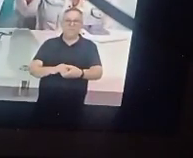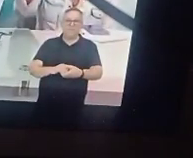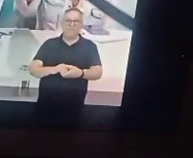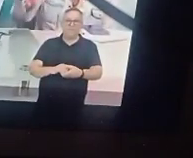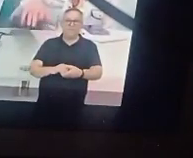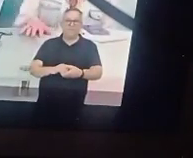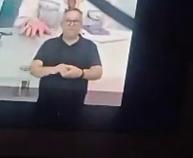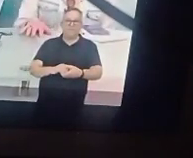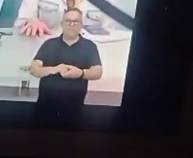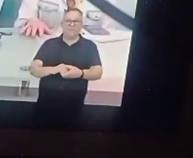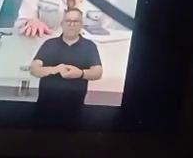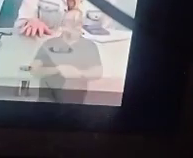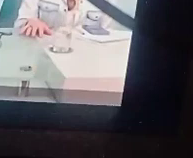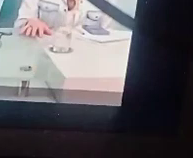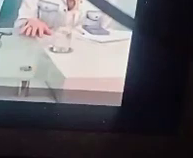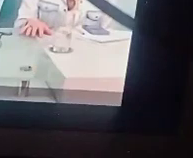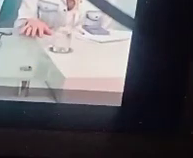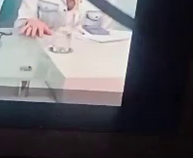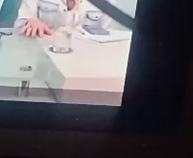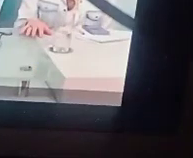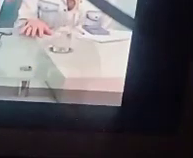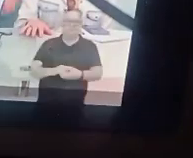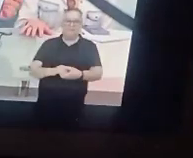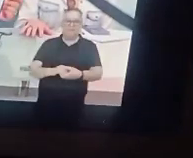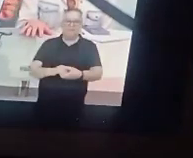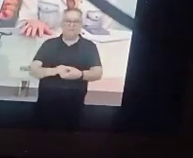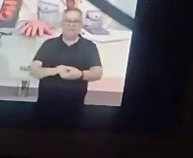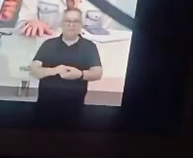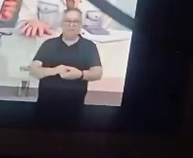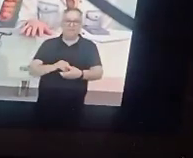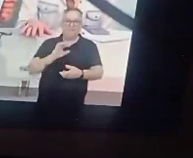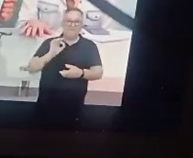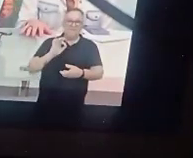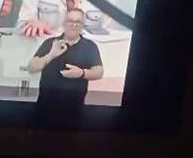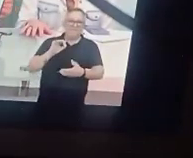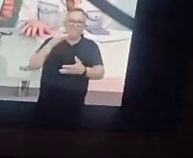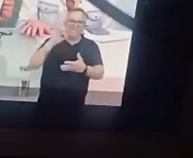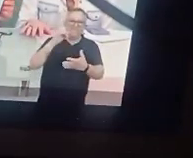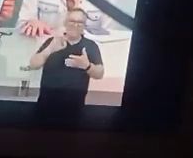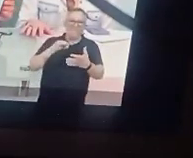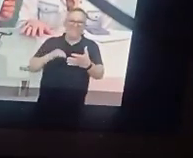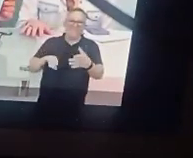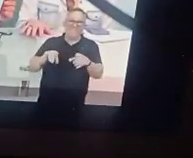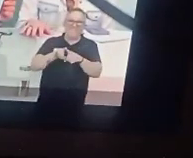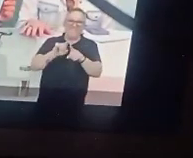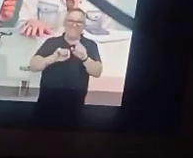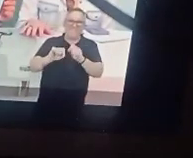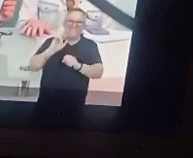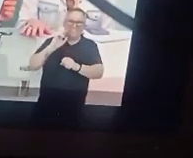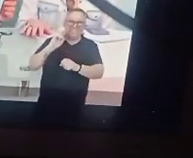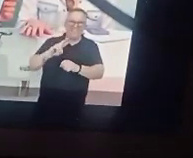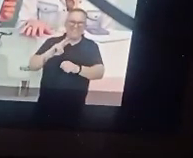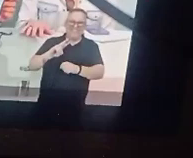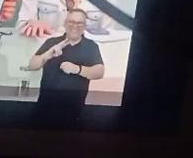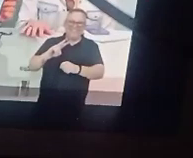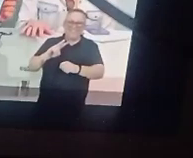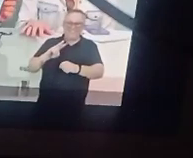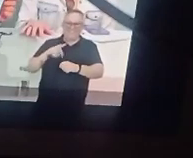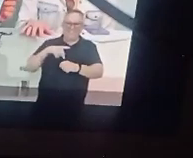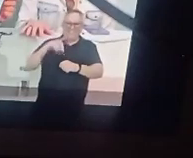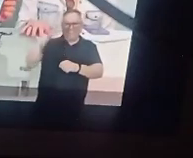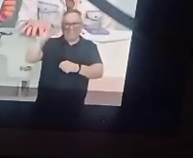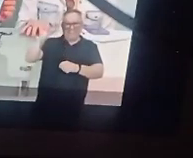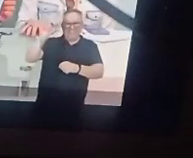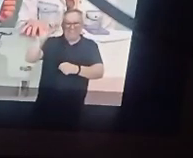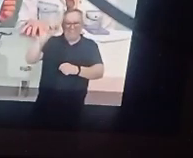Deixa eu acompanhar por aí. Aqui. Certo, então vocês vão verificar lá se tem total de dias de magistério, dias